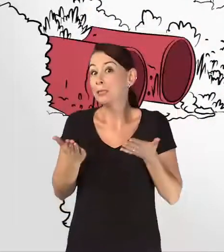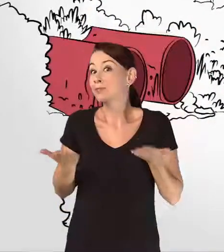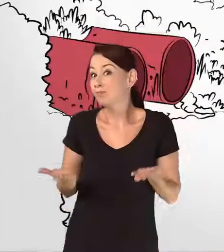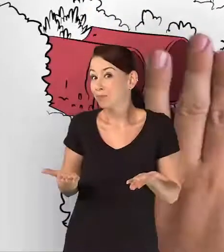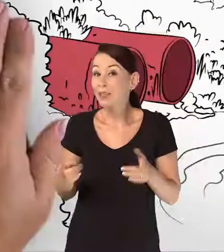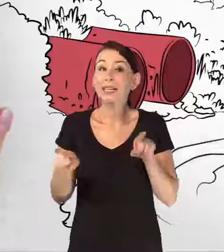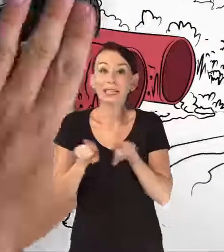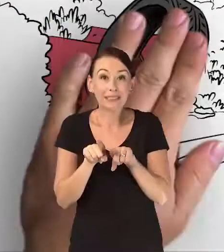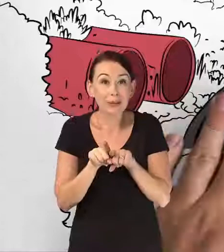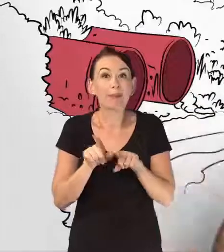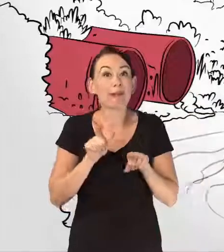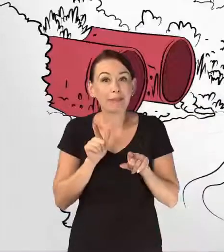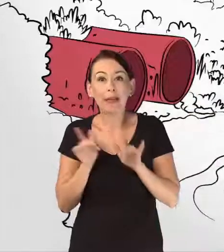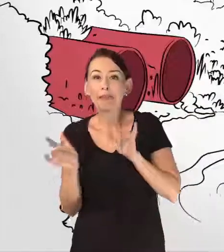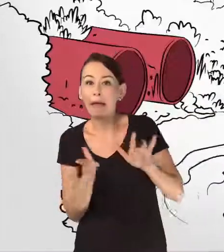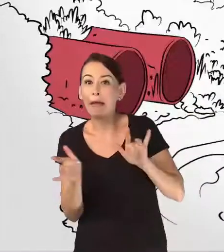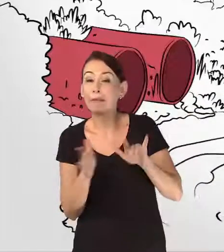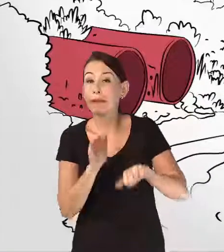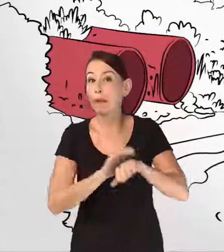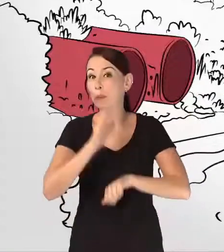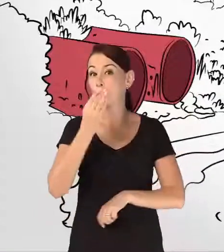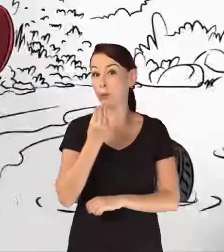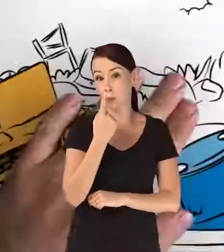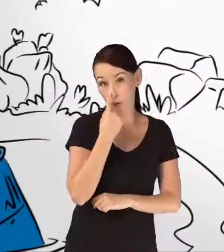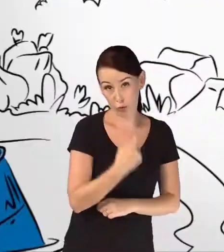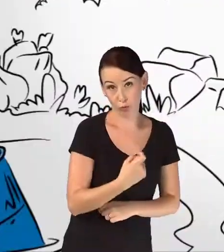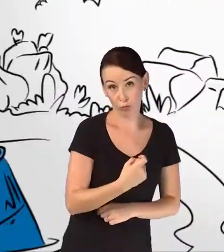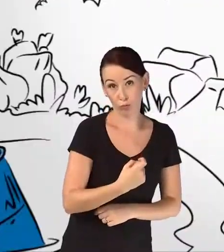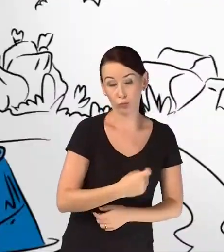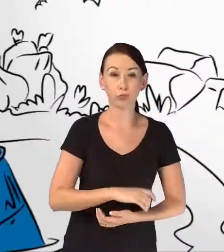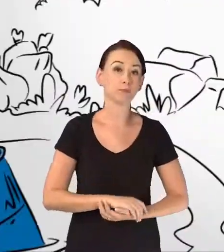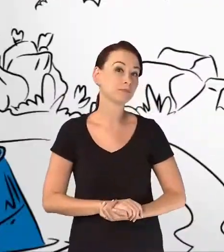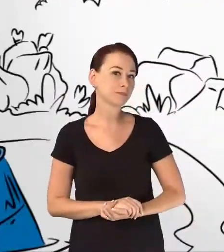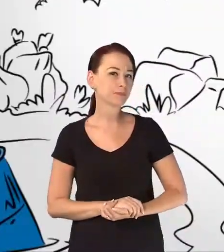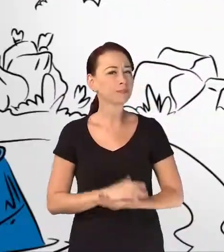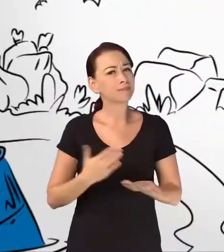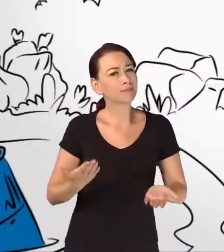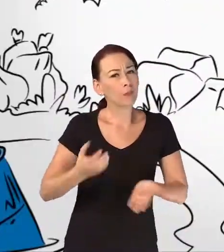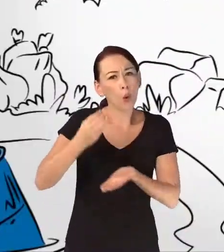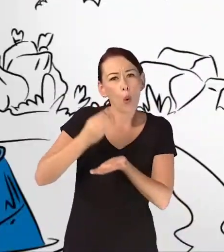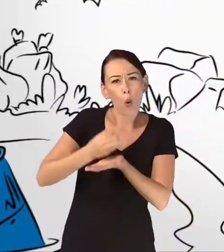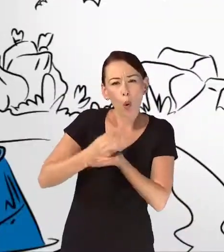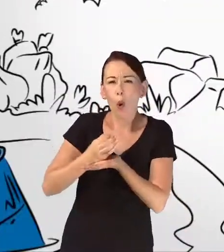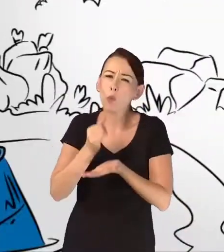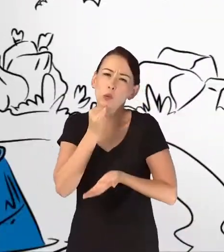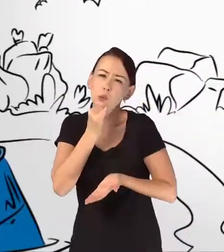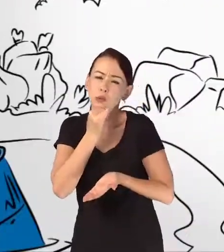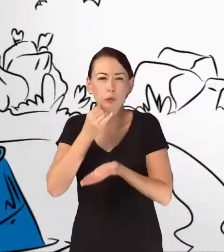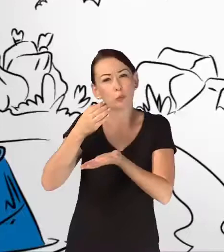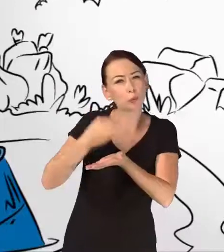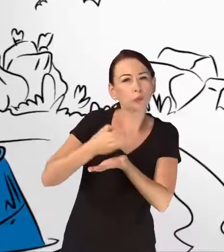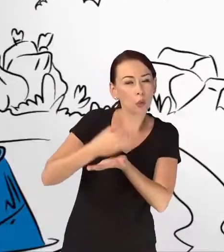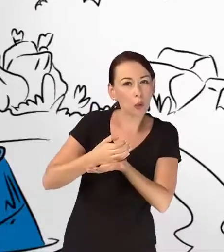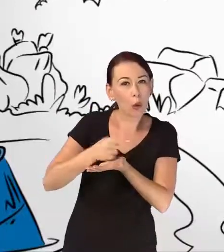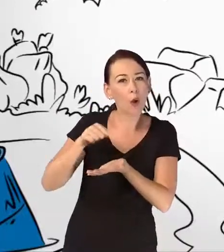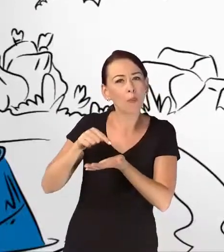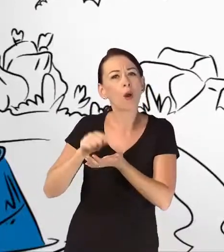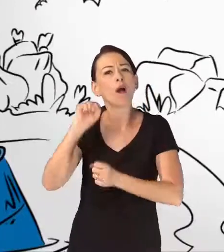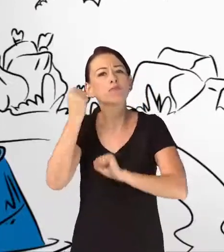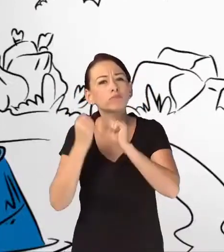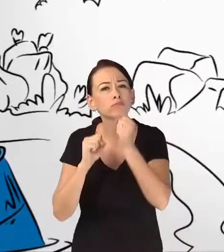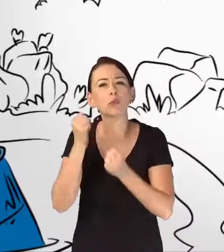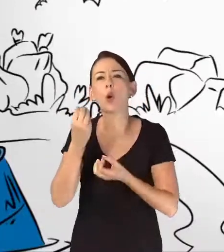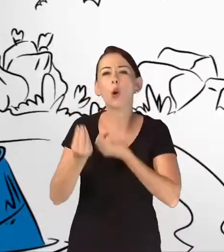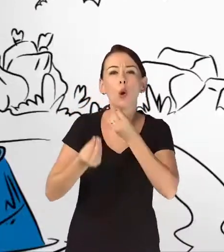outra, a produção enorme de resíduos. Um copo descartável, por exemplo, teve